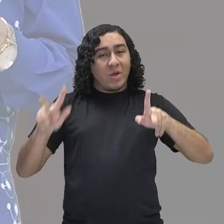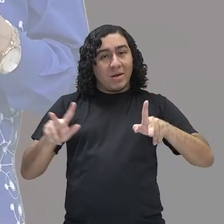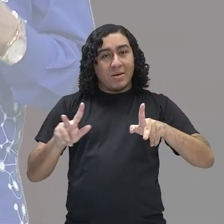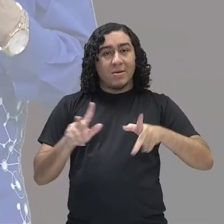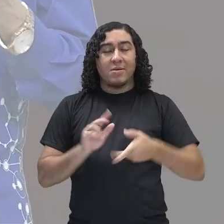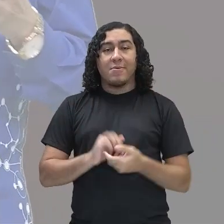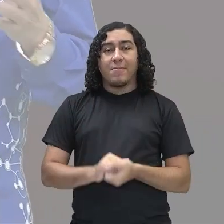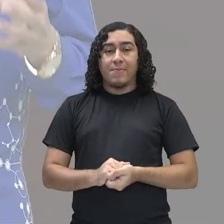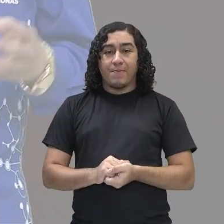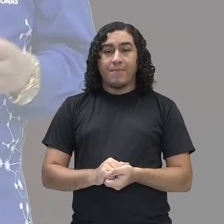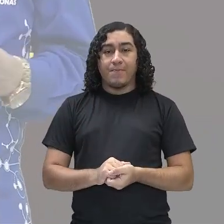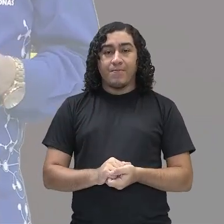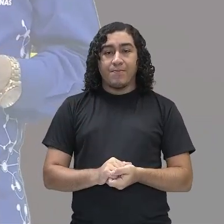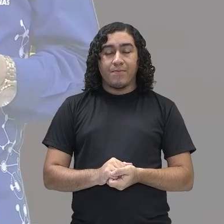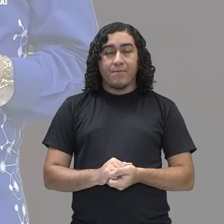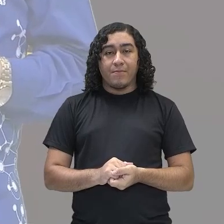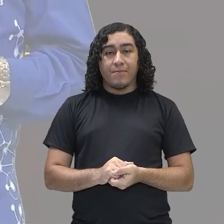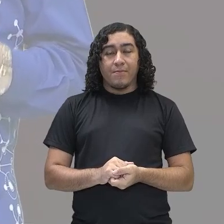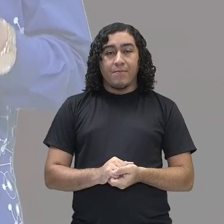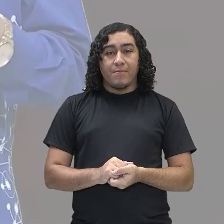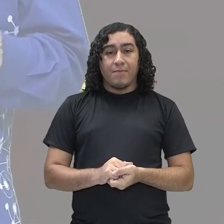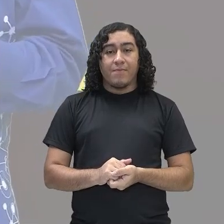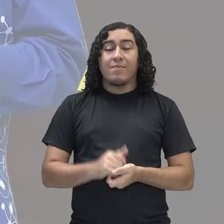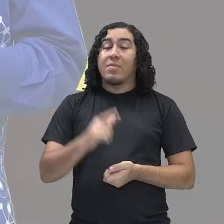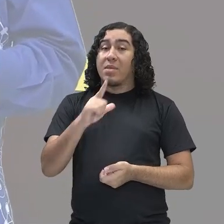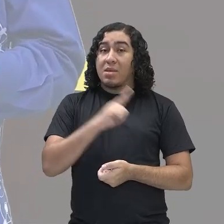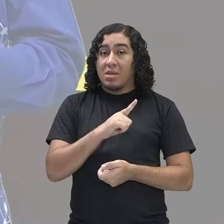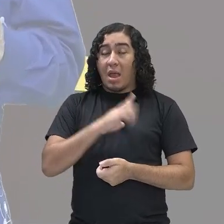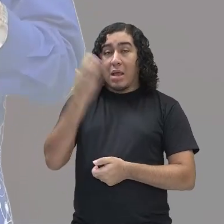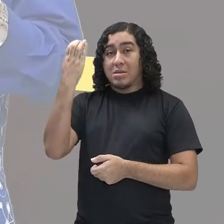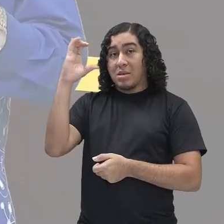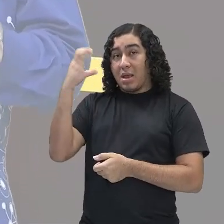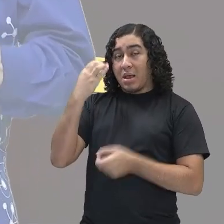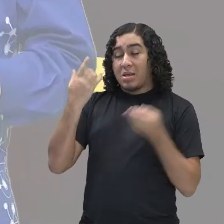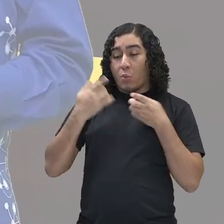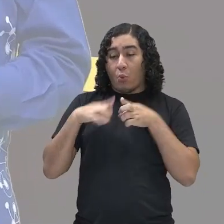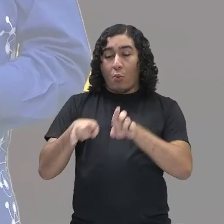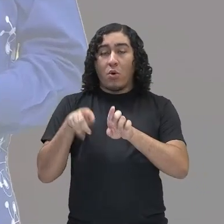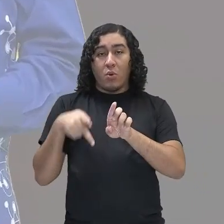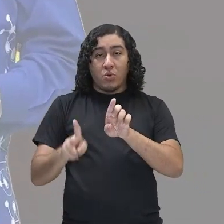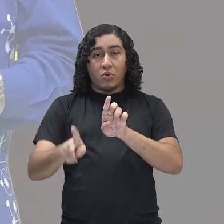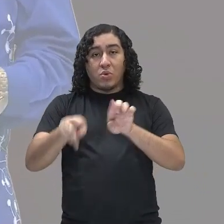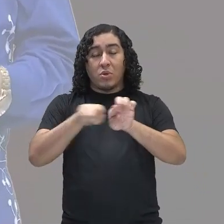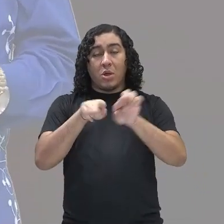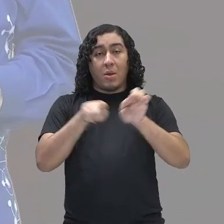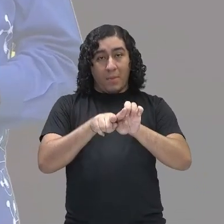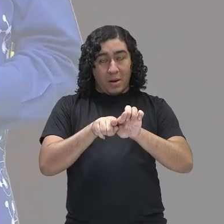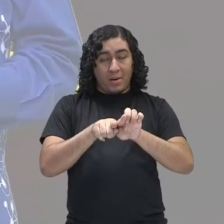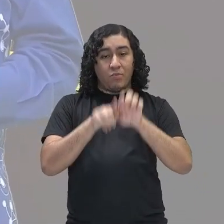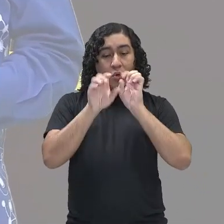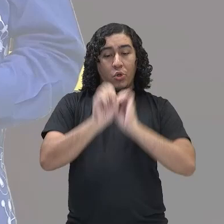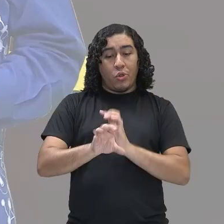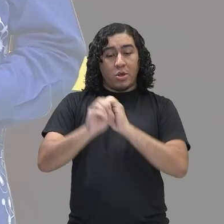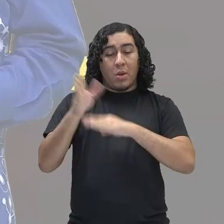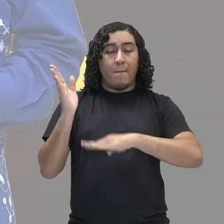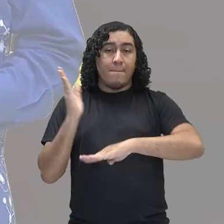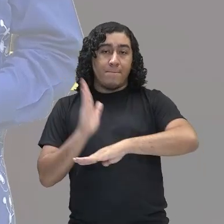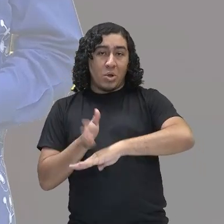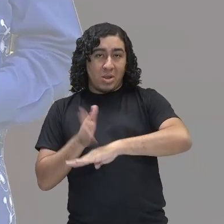E isso é acompanhado pela ciência, principalmente pela educação. E a educação moderna